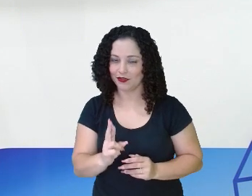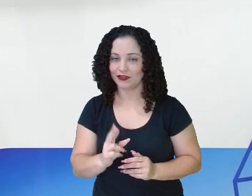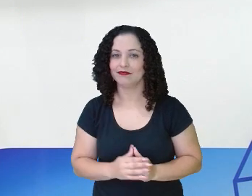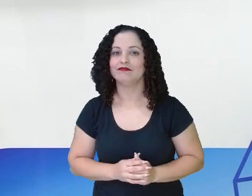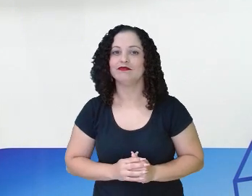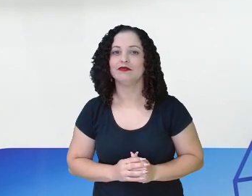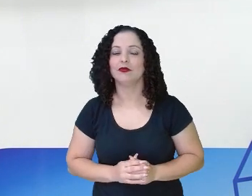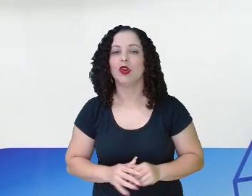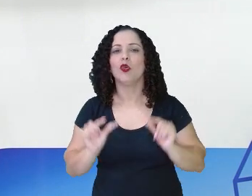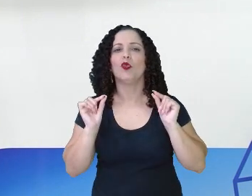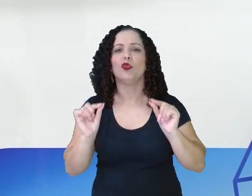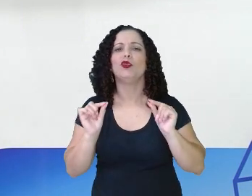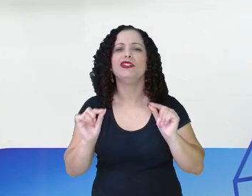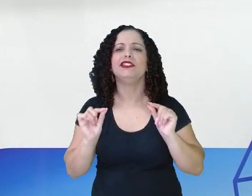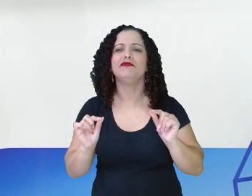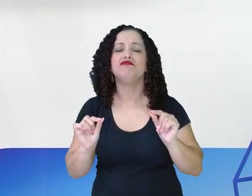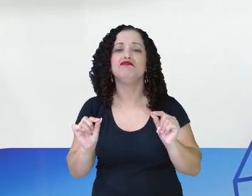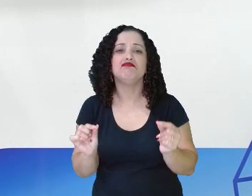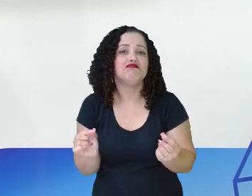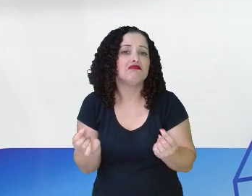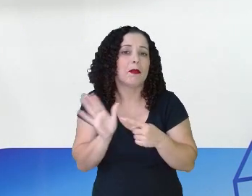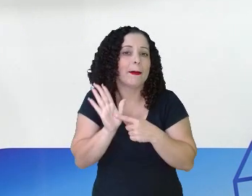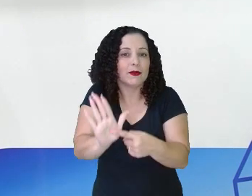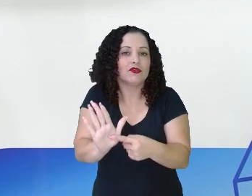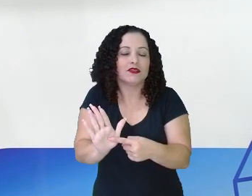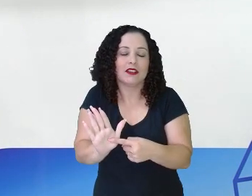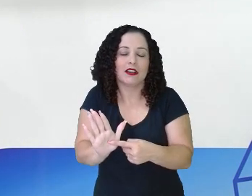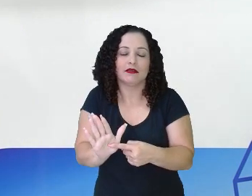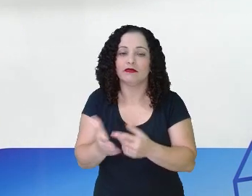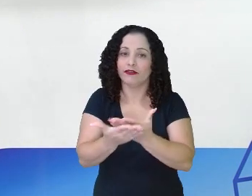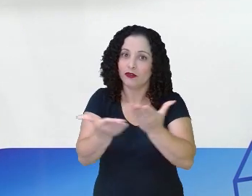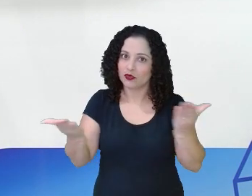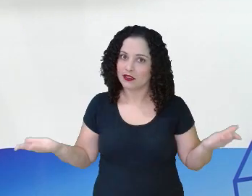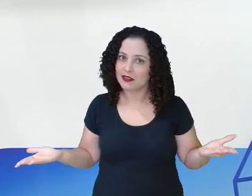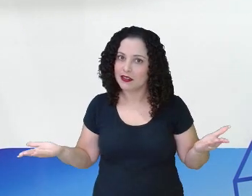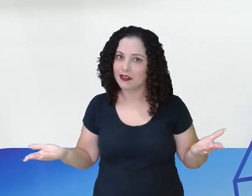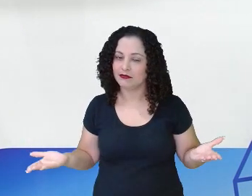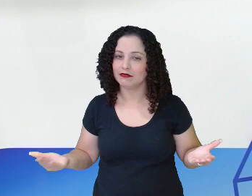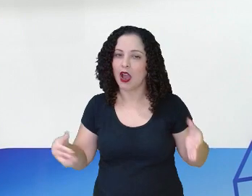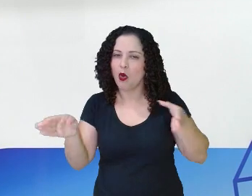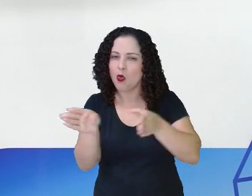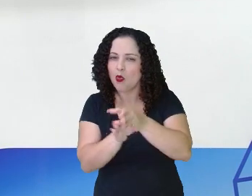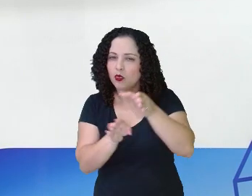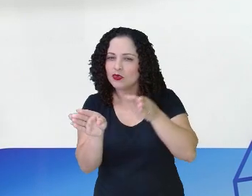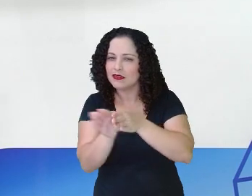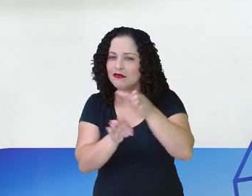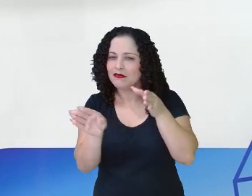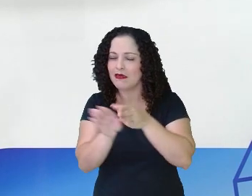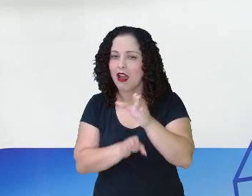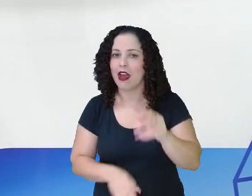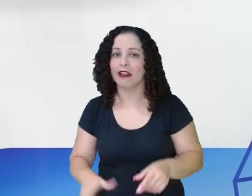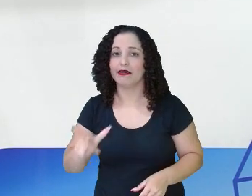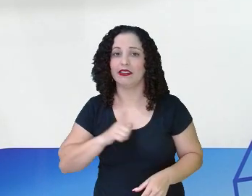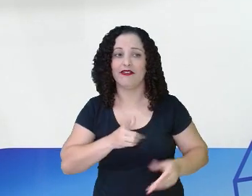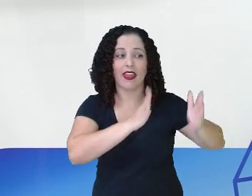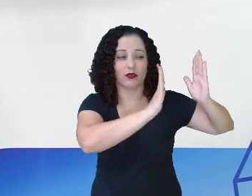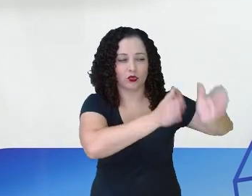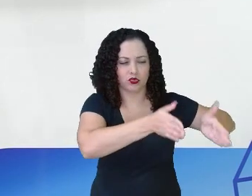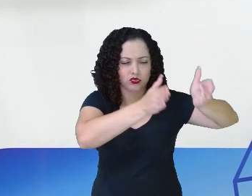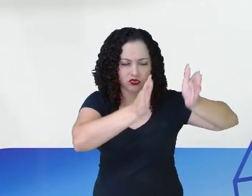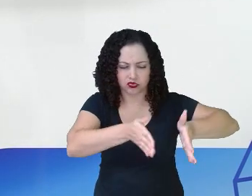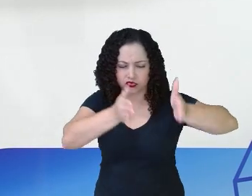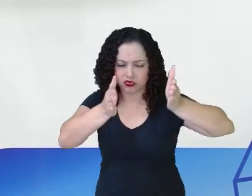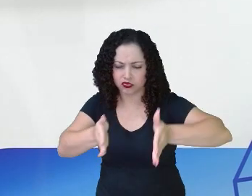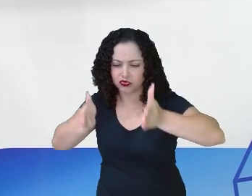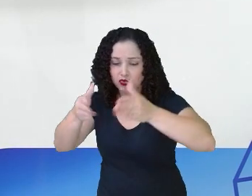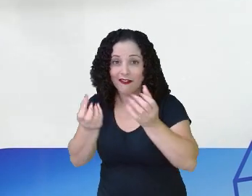é o conselho que eu dou? Quando você tiver muitas parcelas, ou você divide, por